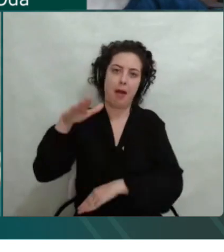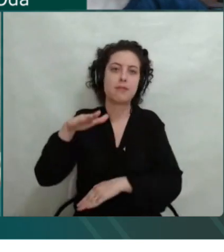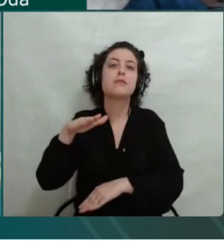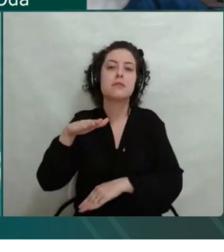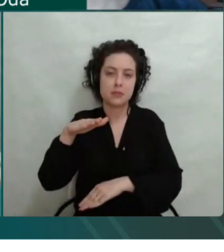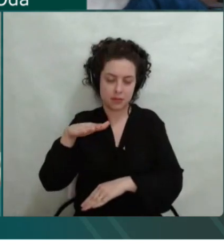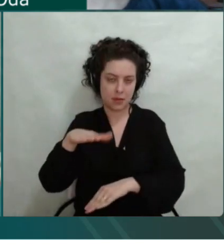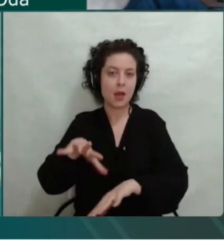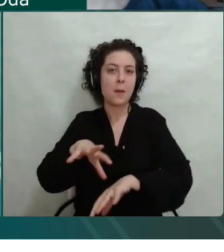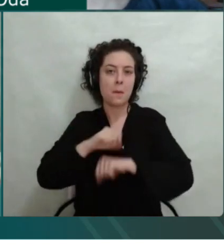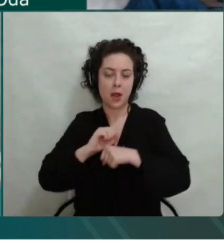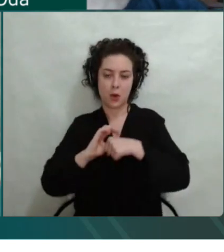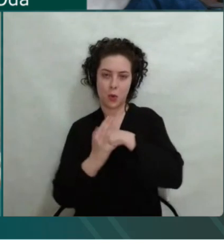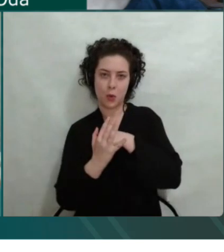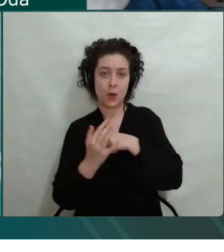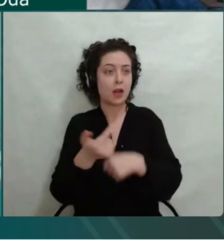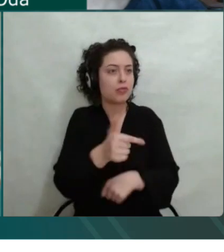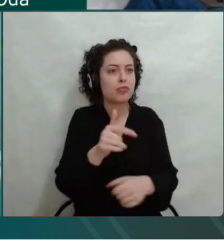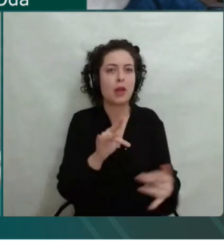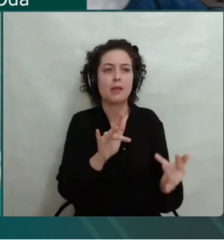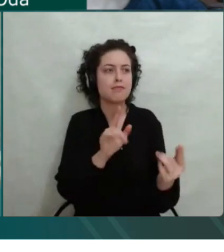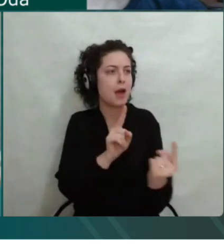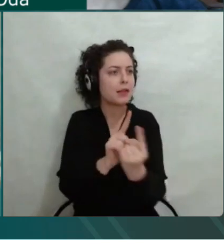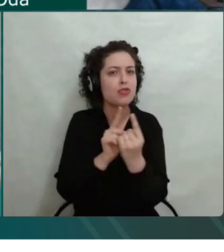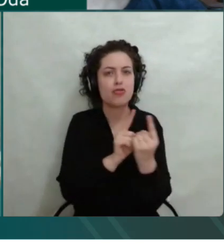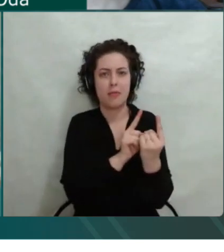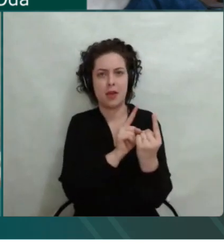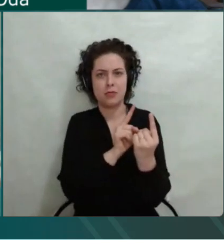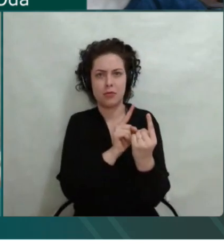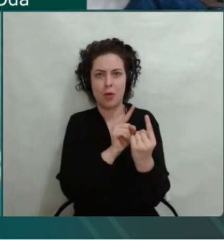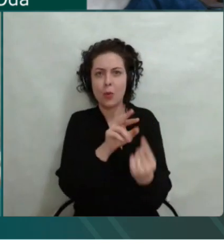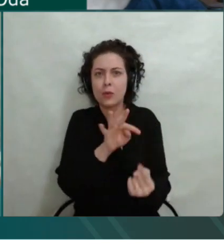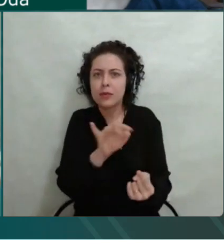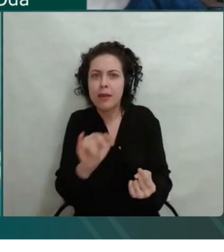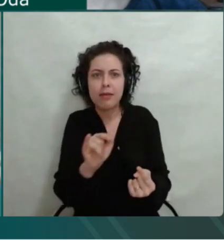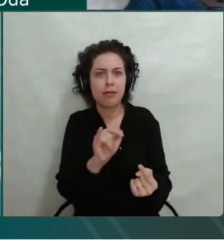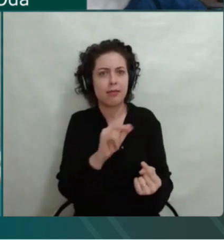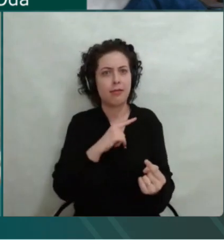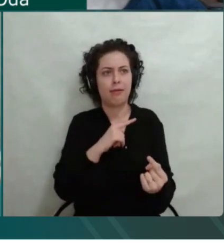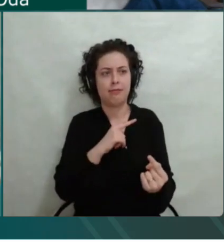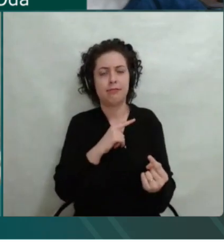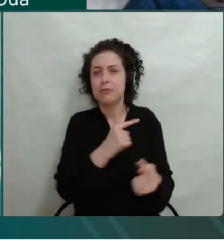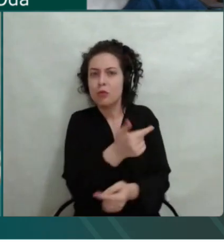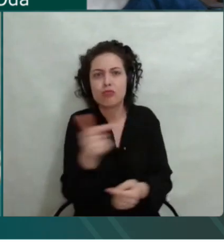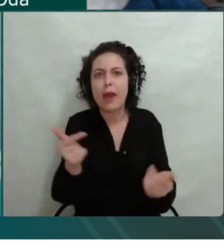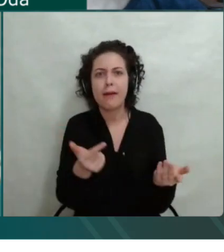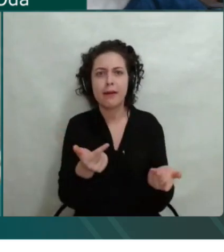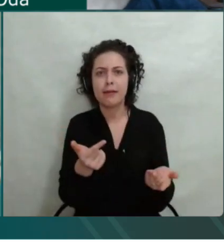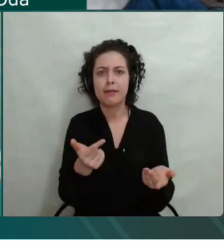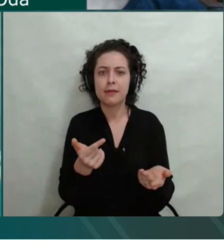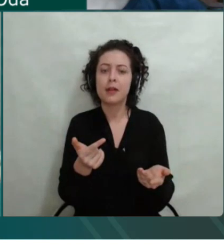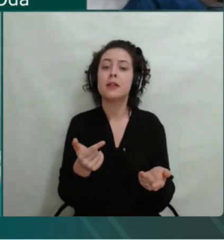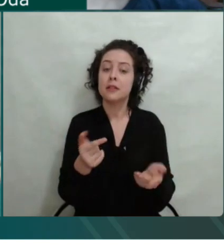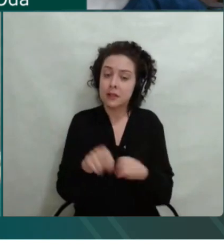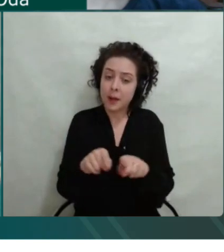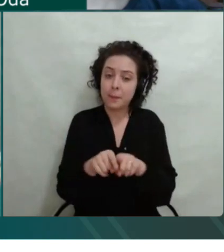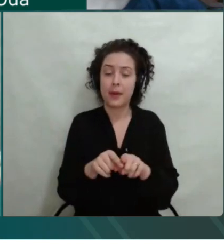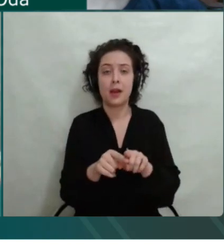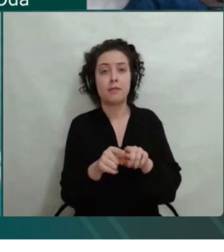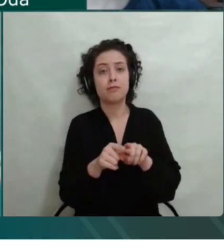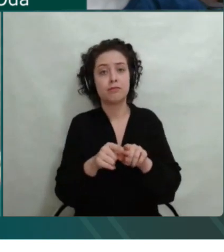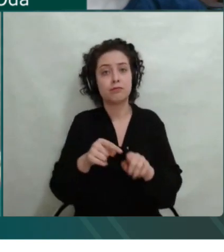ter acesso quando precisam, até mesmo das UTIs, a situação dos nossos indígenas.